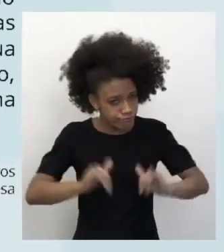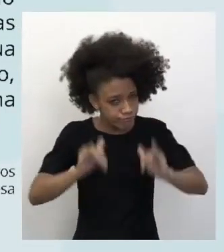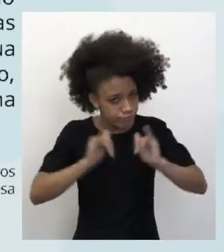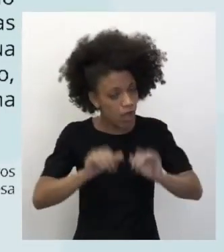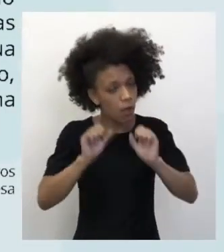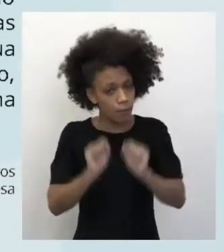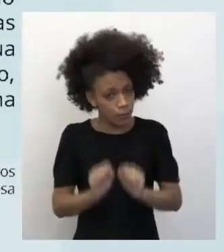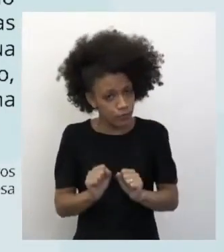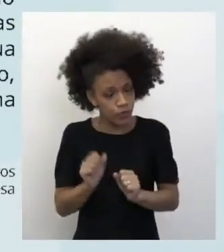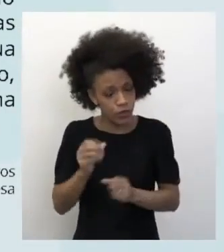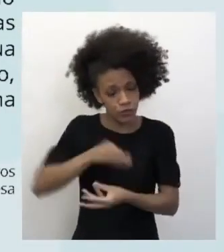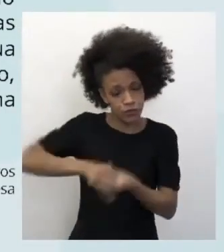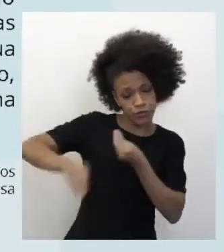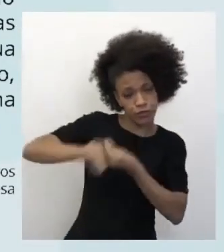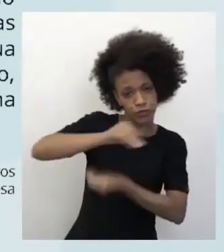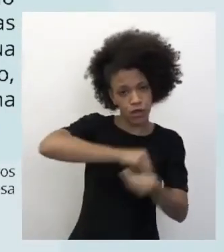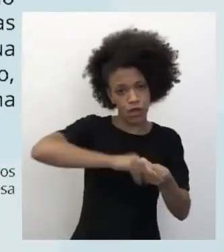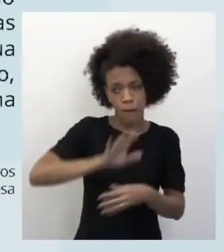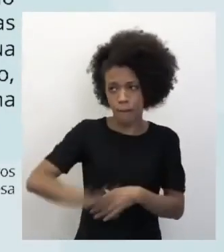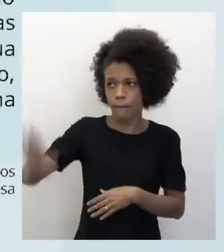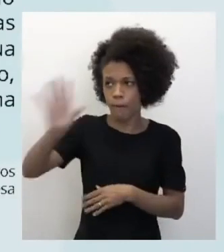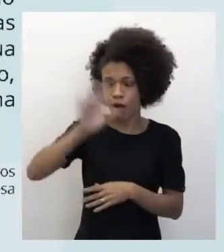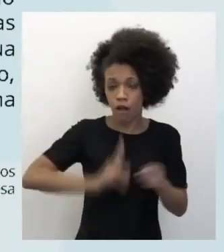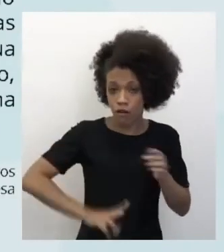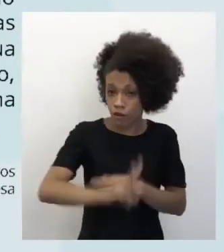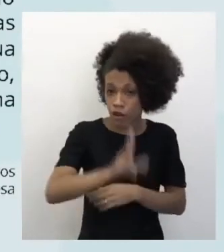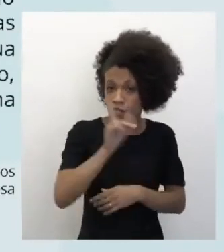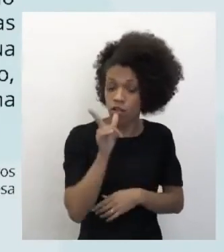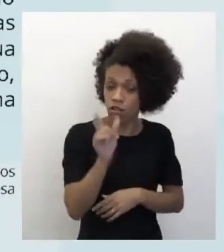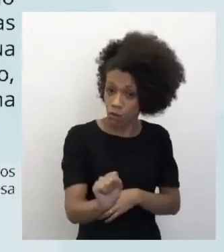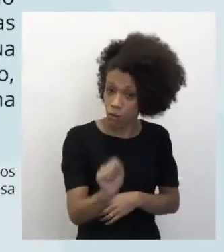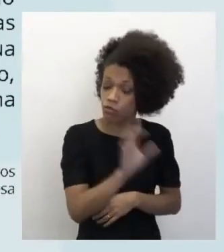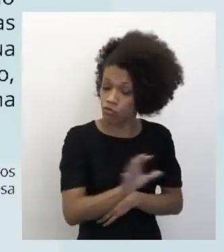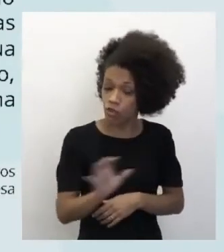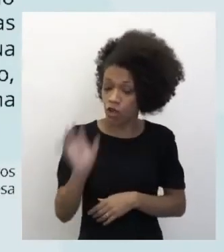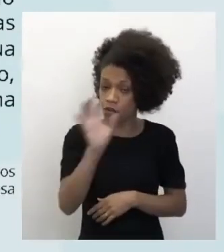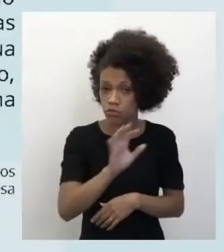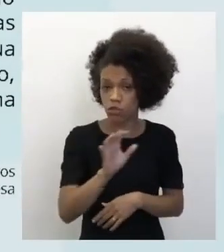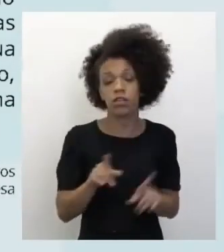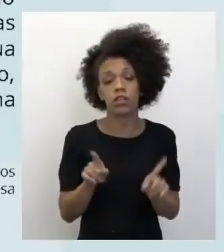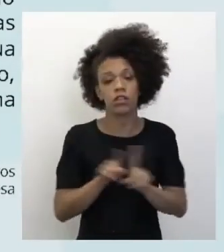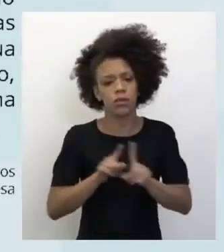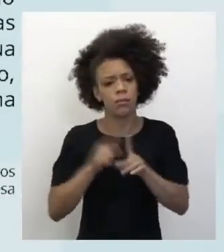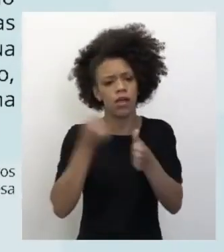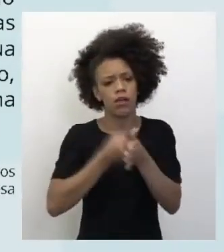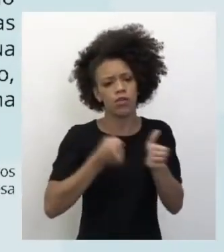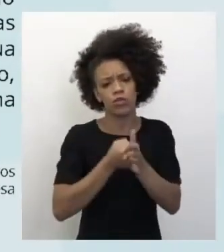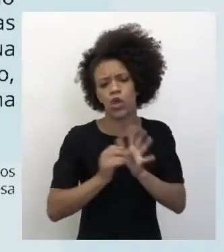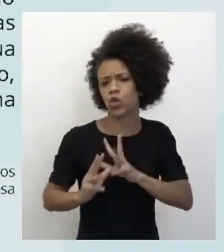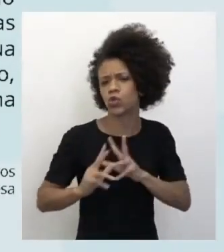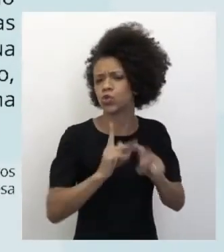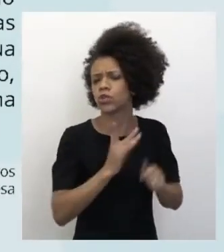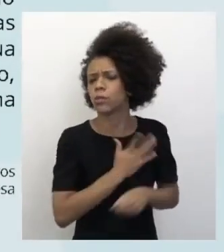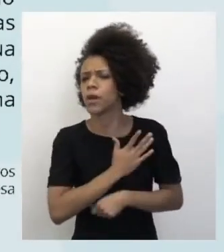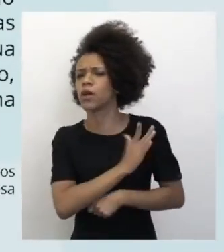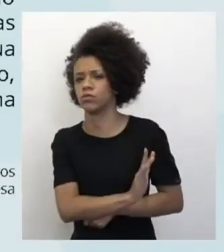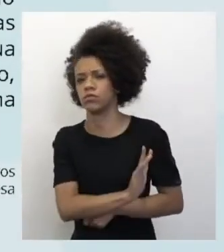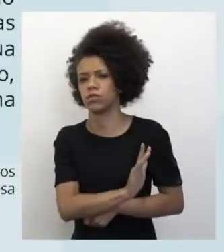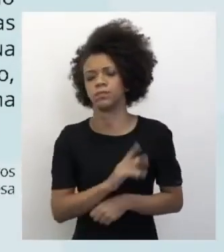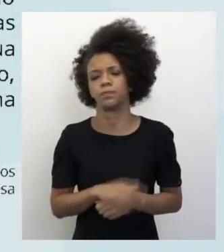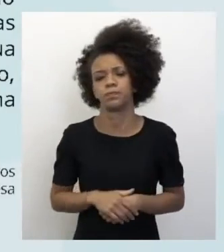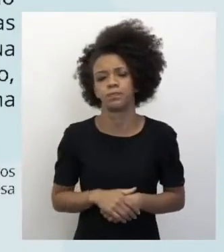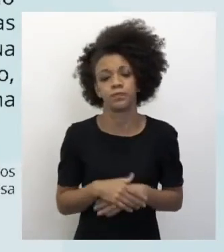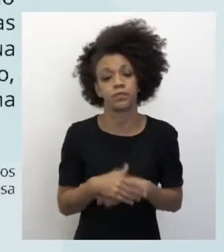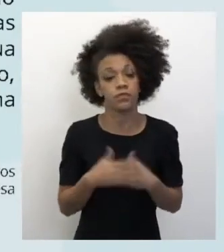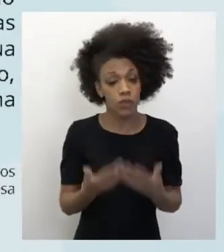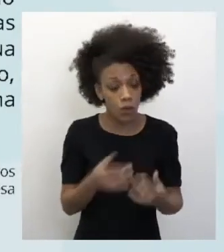poderiam ser veiculadas pelo país para valorizar a língua do povo e combater toda forma de preconceito.